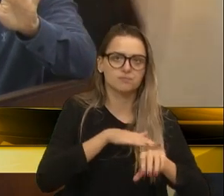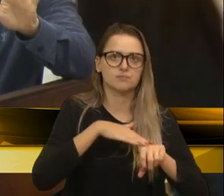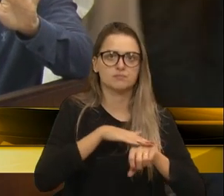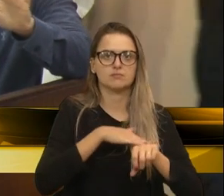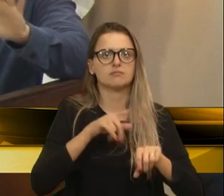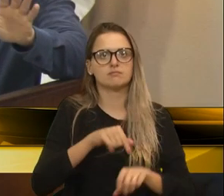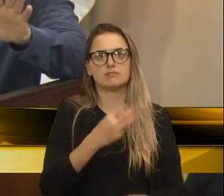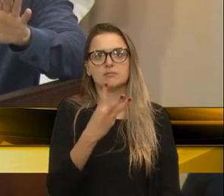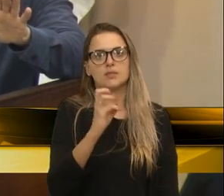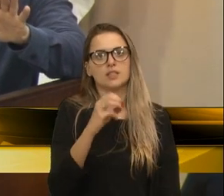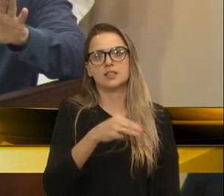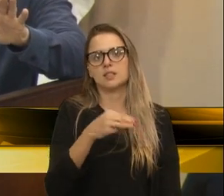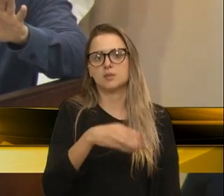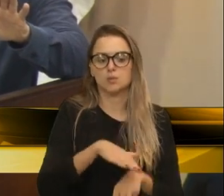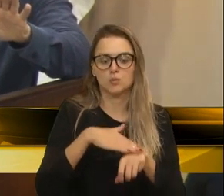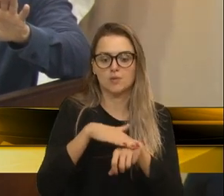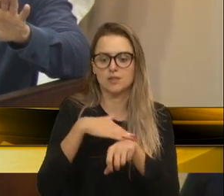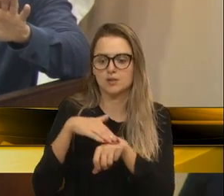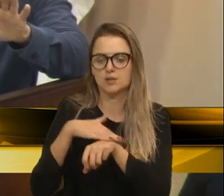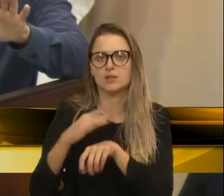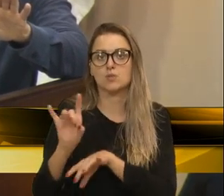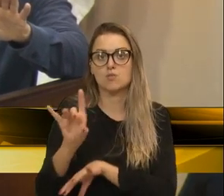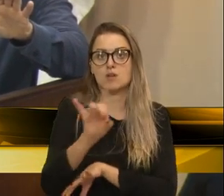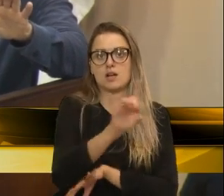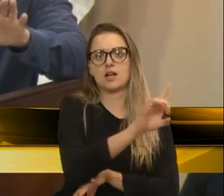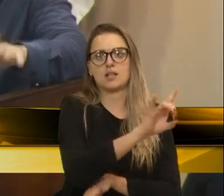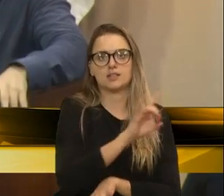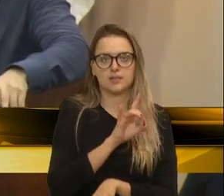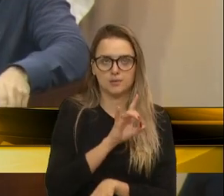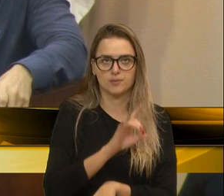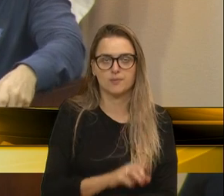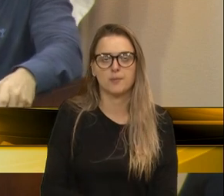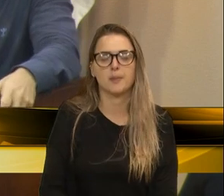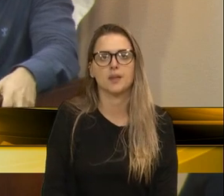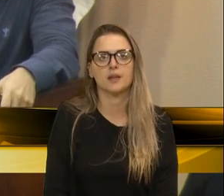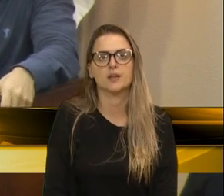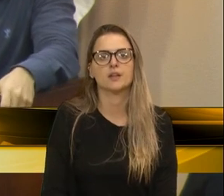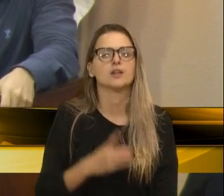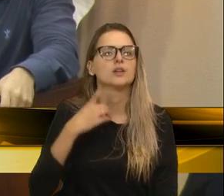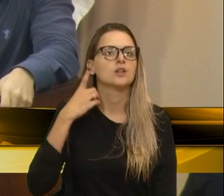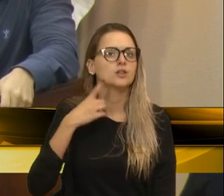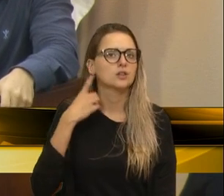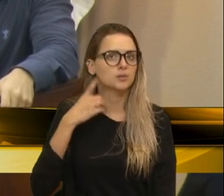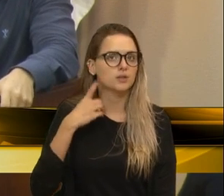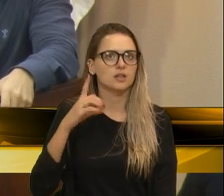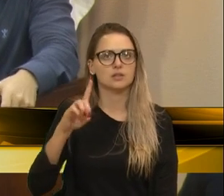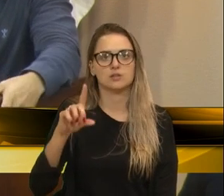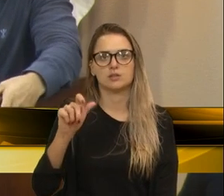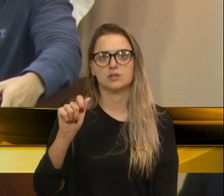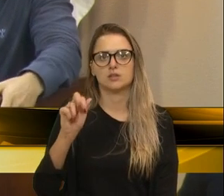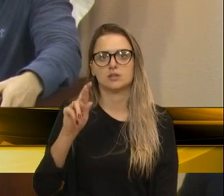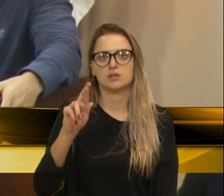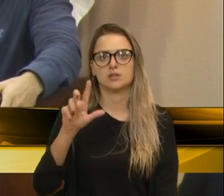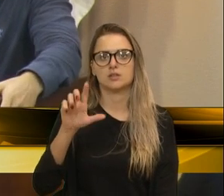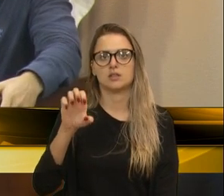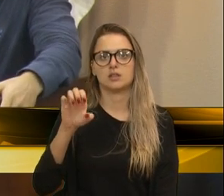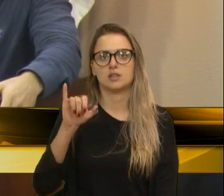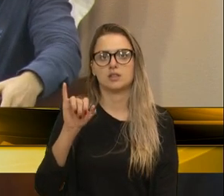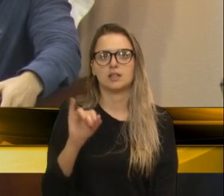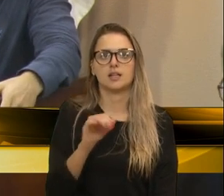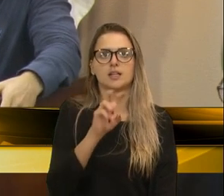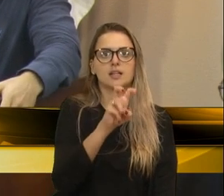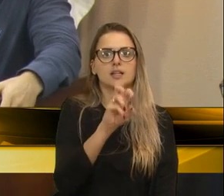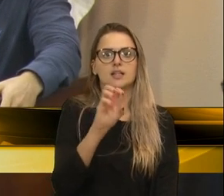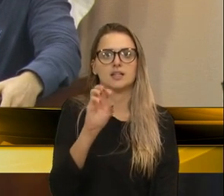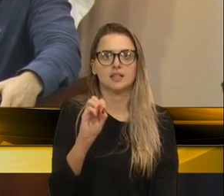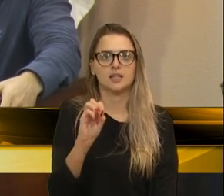hora. Meia hora de conversa, no mínimo. No mínimo. E o deputado Darley, tenho certeza, vereador, ele sempre dá $500 mil de dinheiro